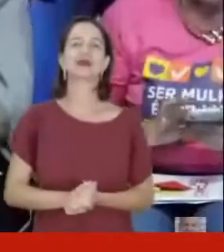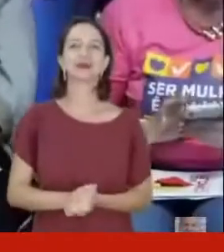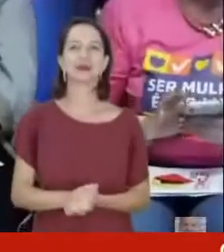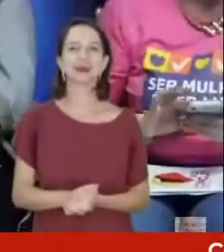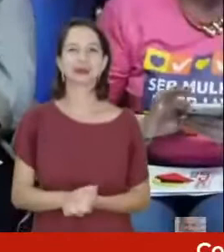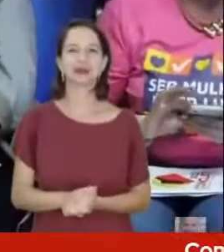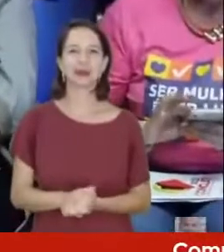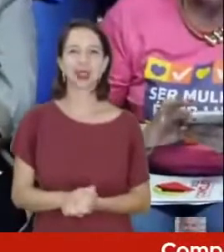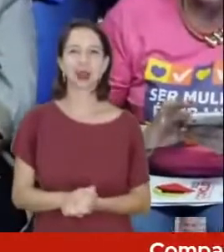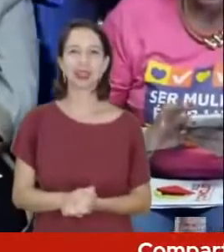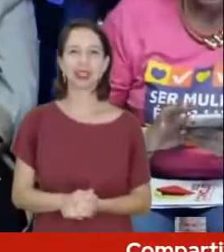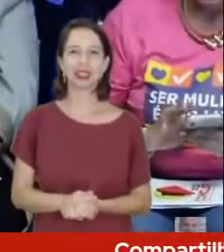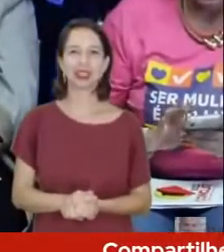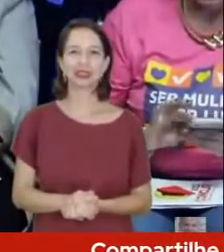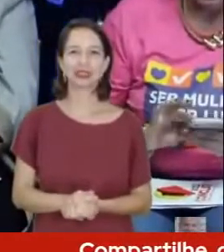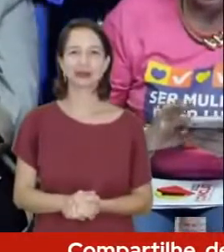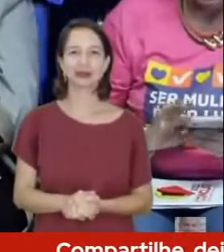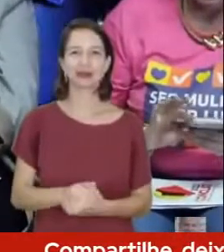Bom dia!